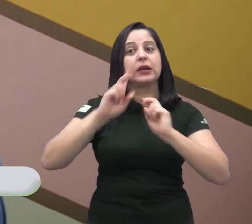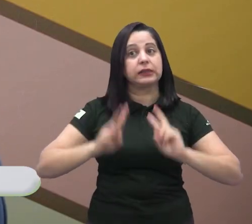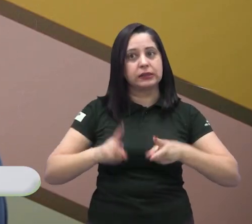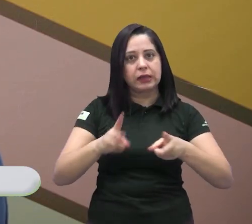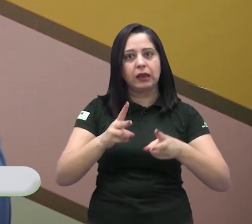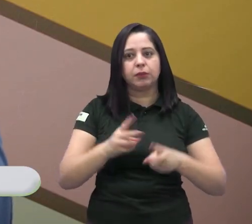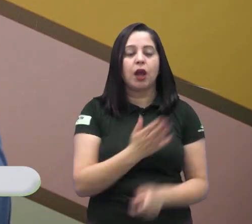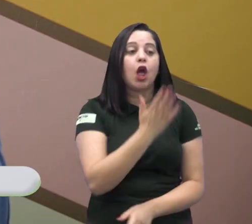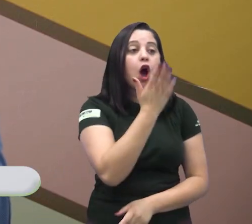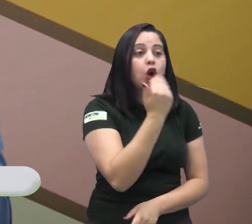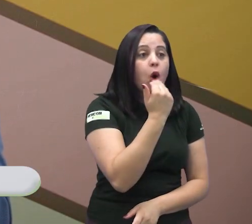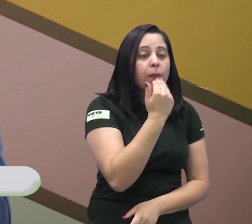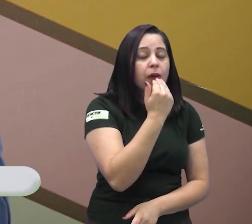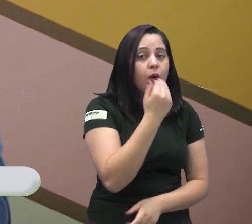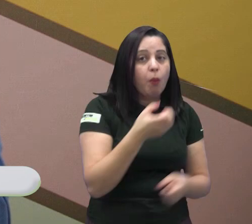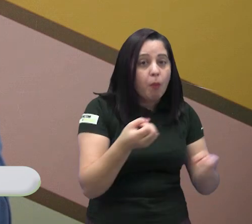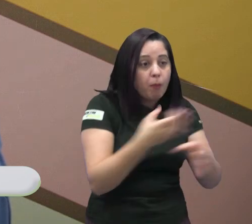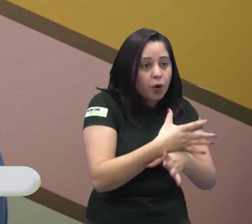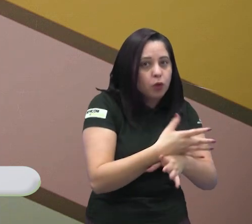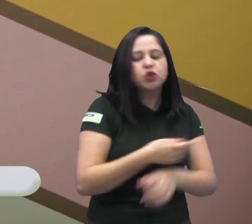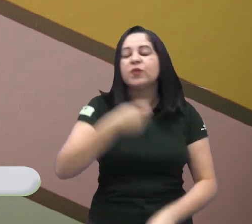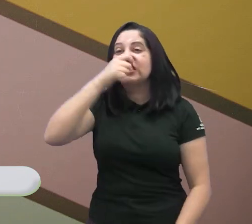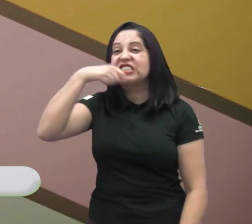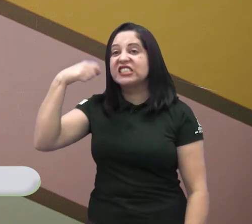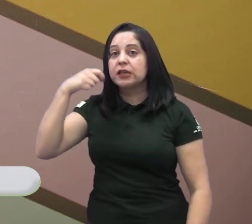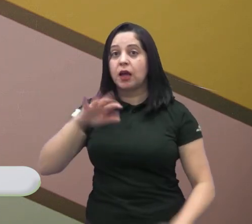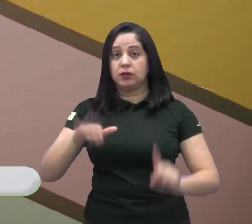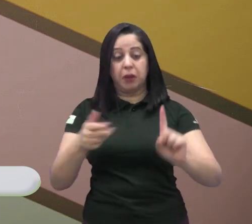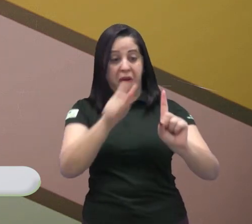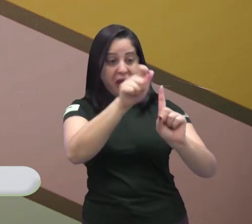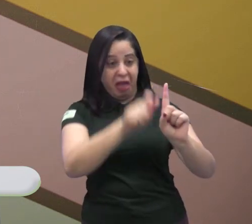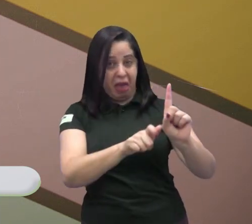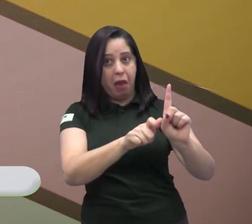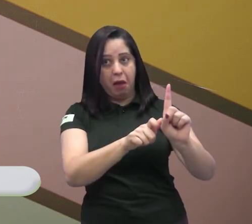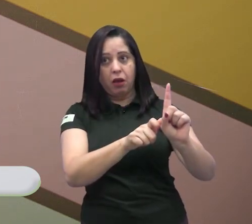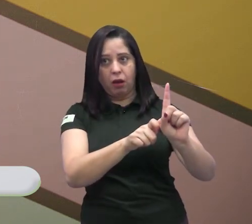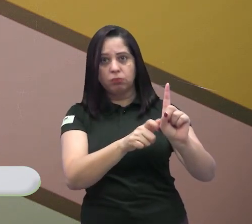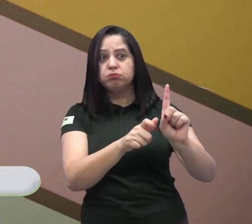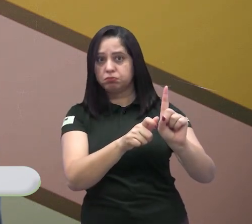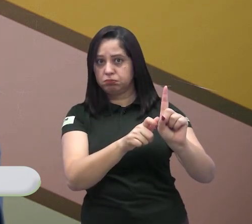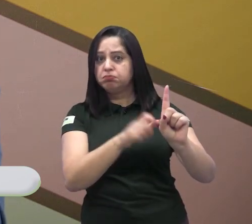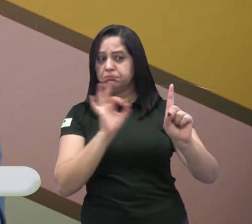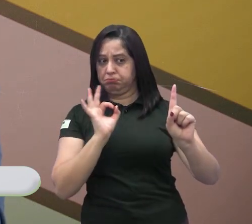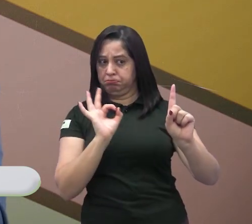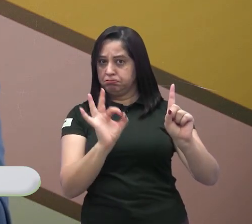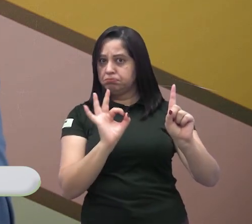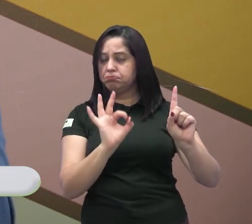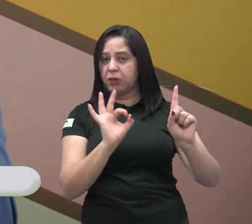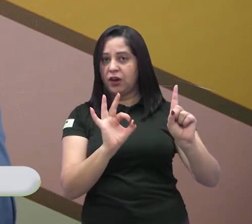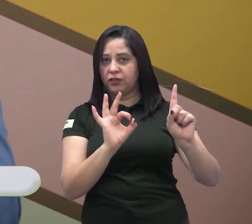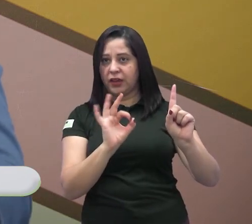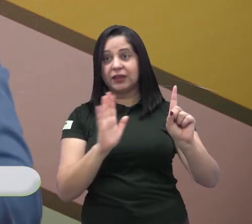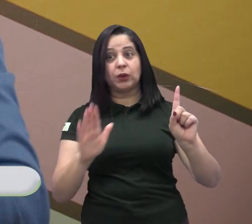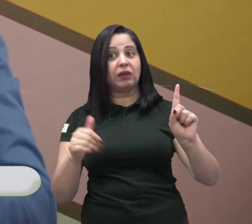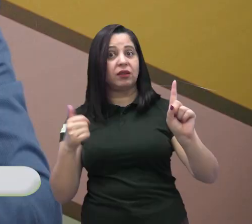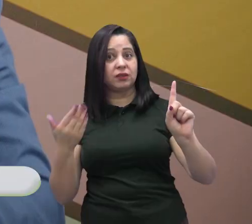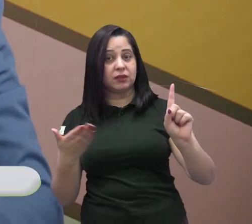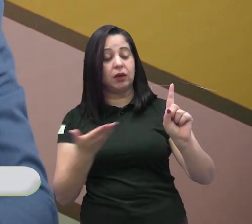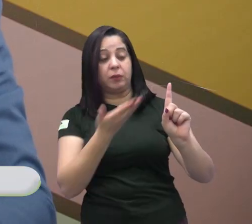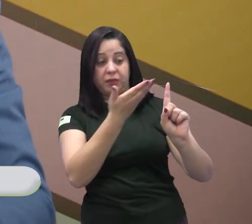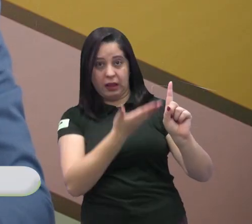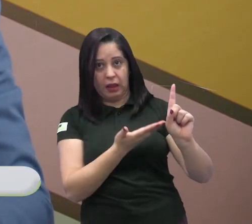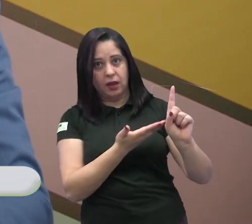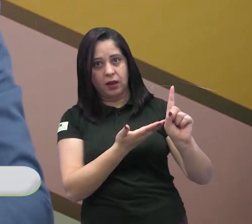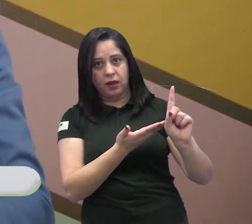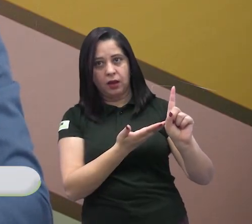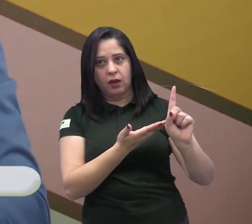que se alimenta. Esse paciente provavelmente tem uma condição de boca muito boa, cuida bem. Para esse tipo de